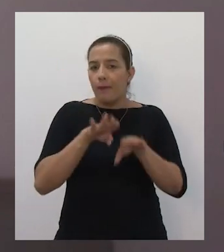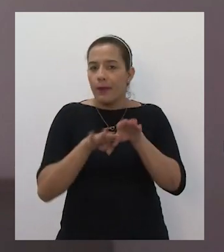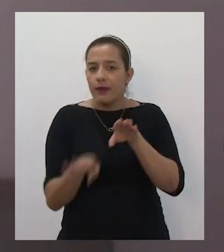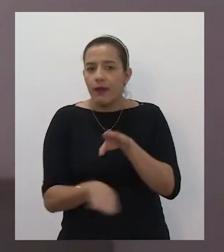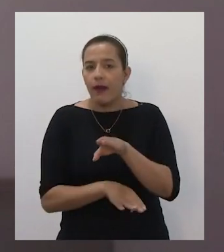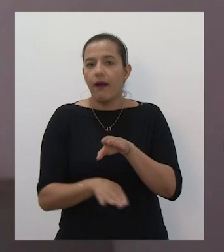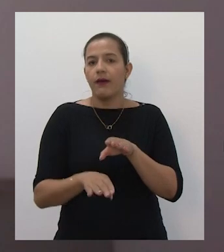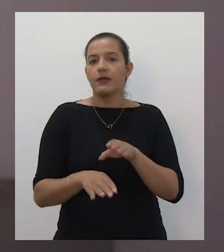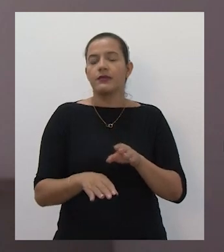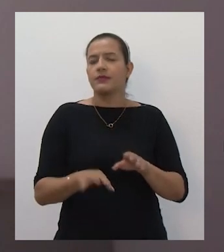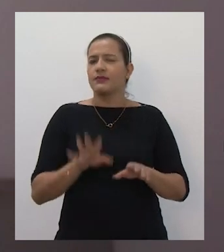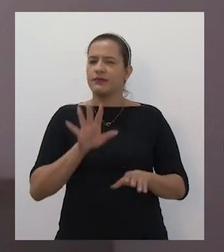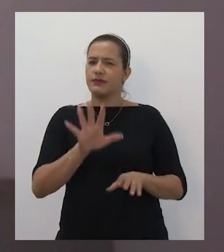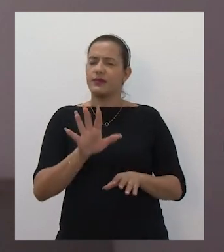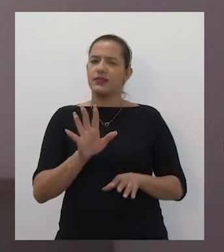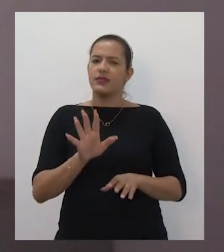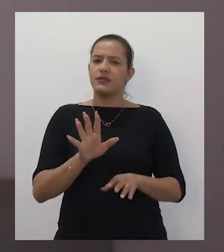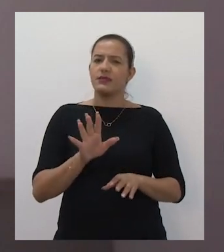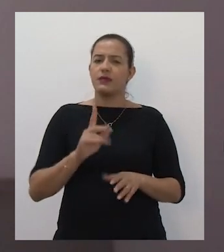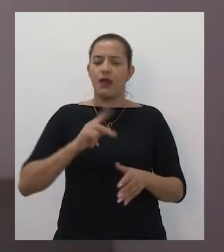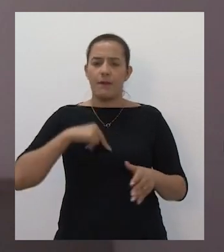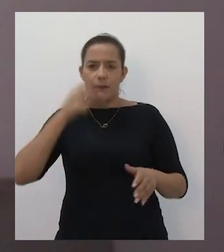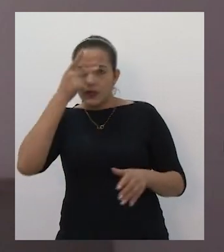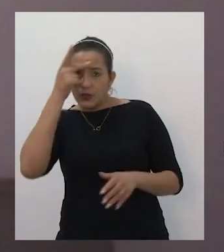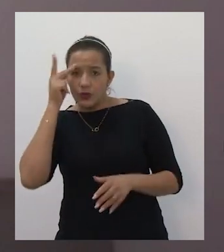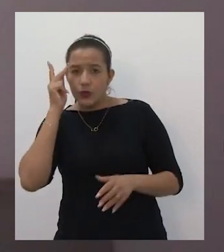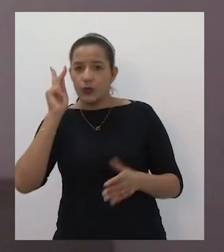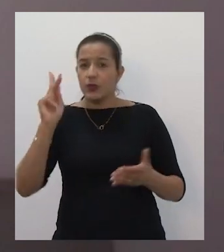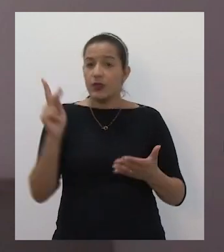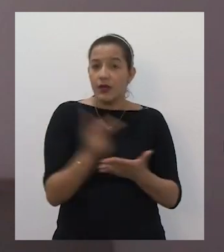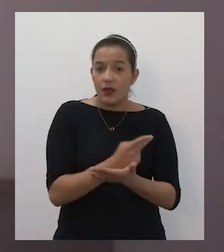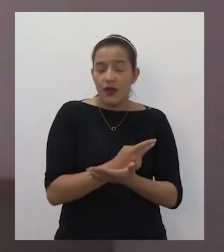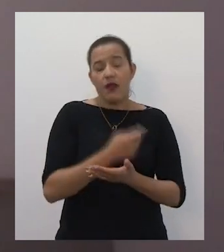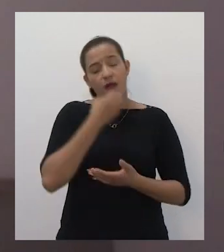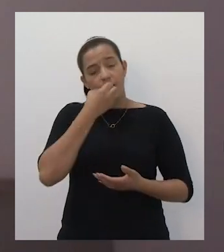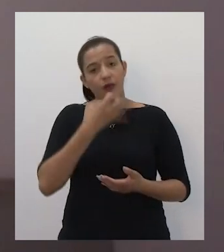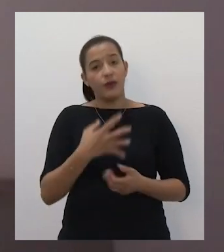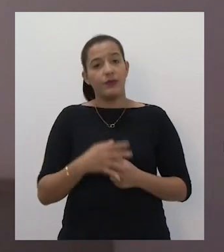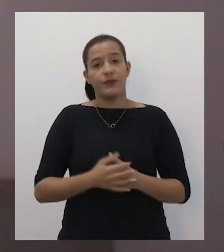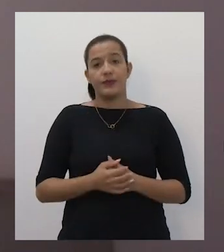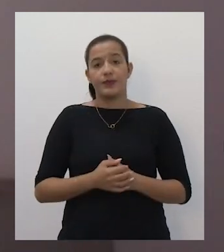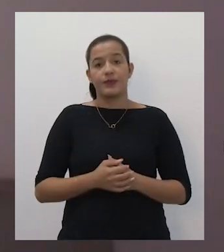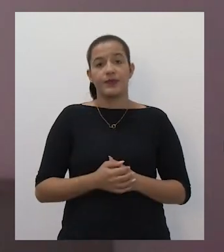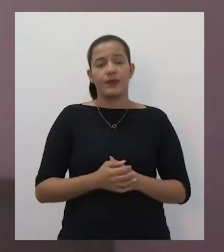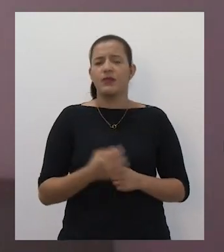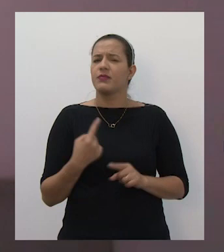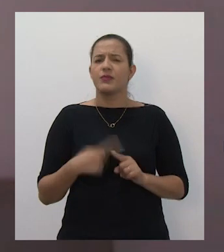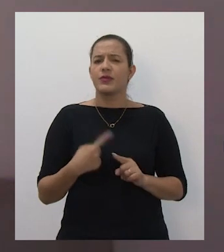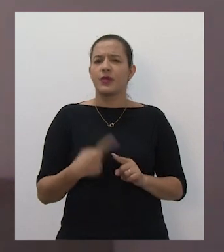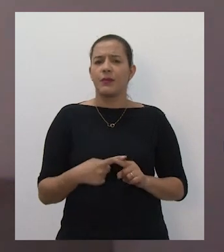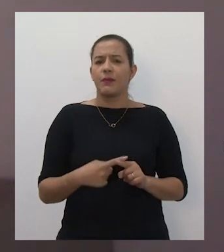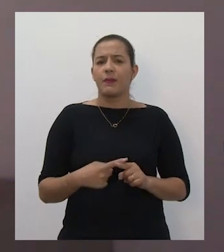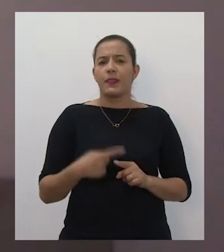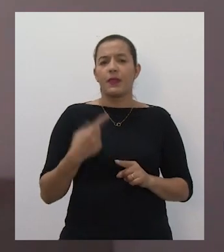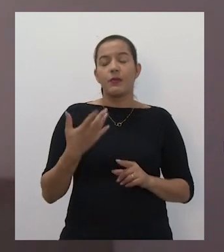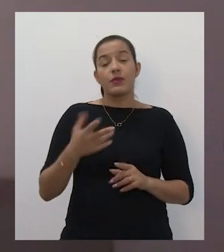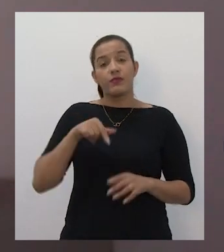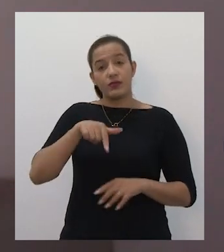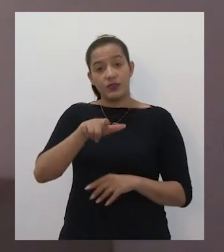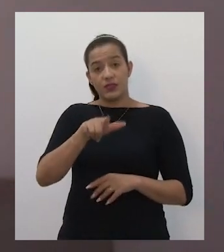na verdade, errar é bom, né? O errar, ele mostra para a